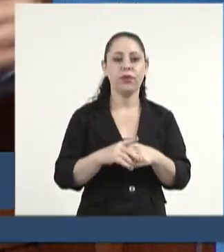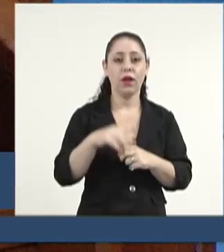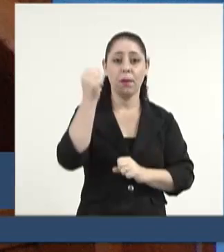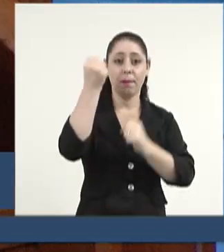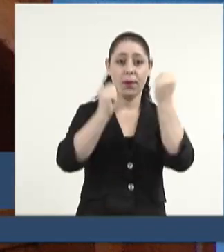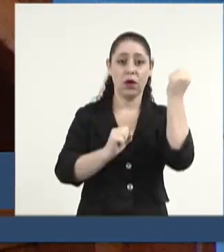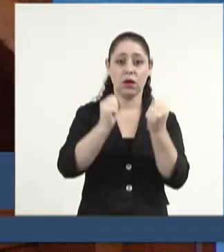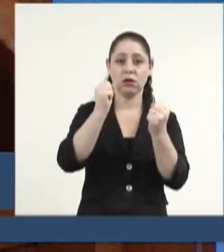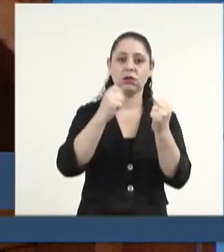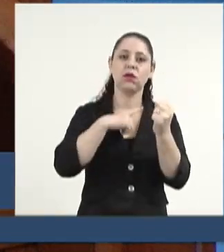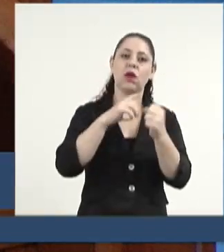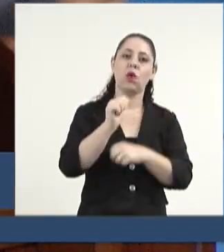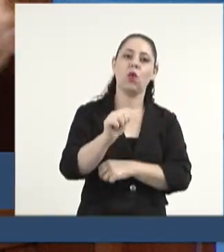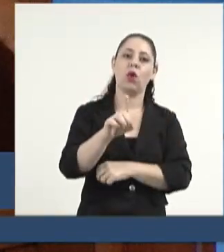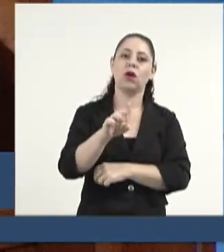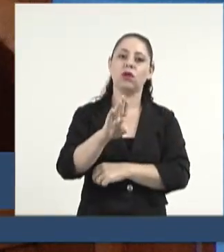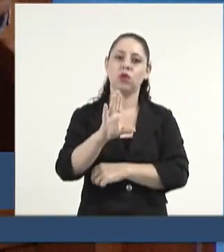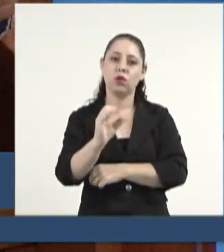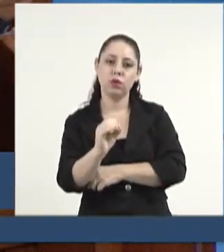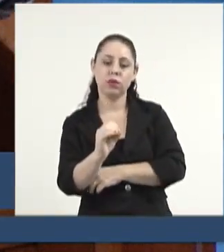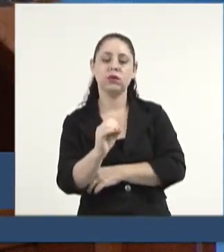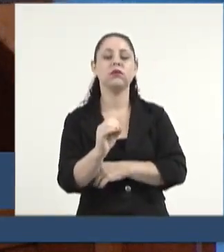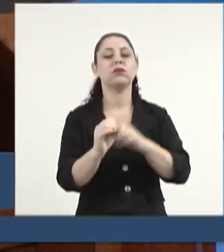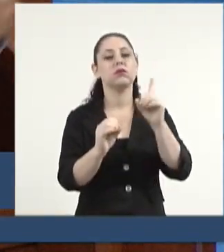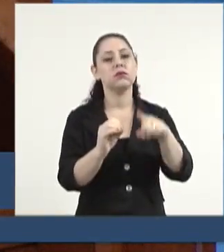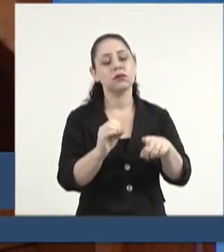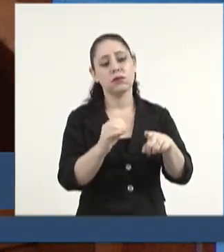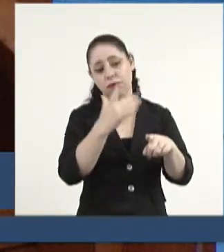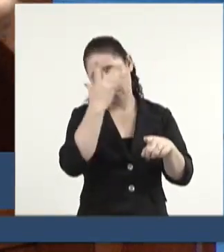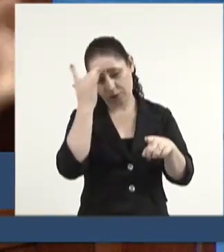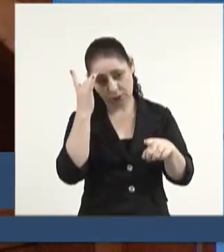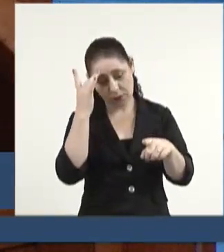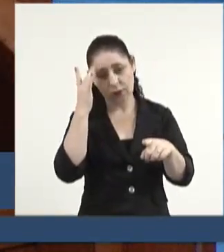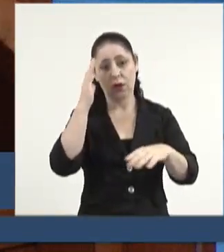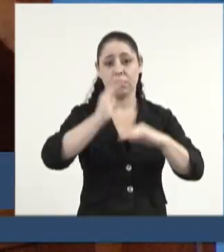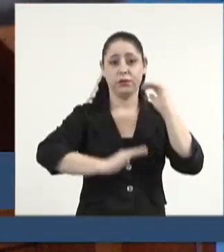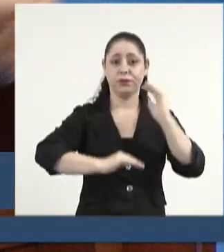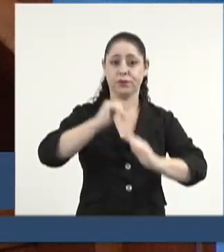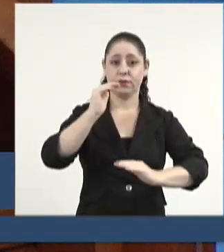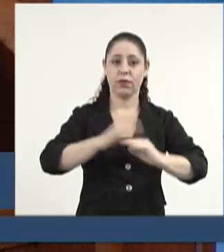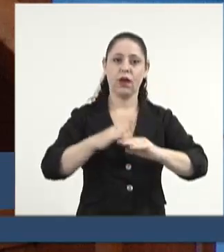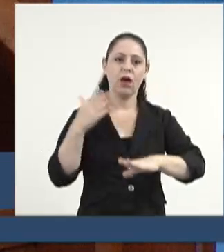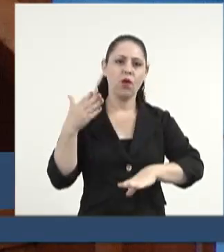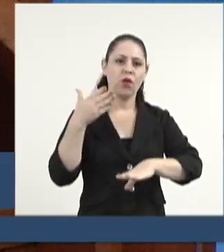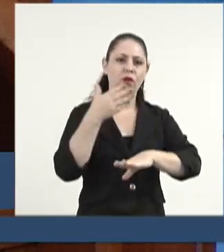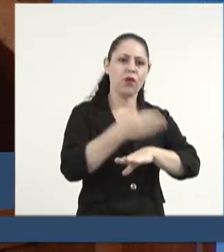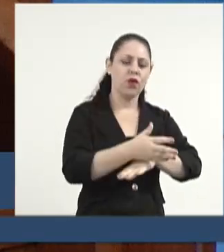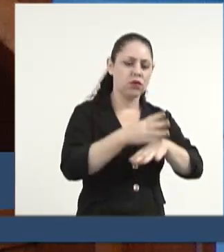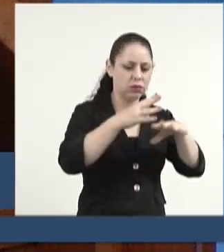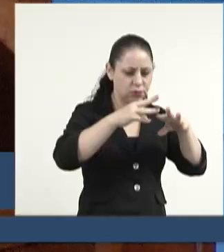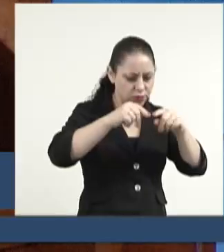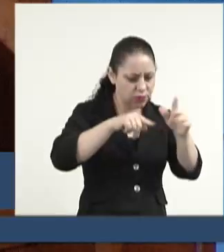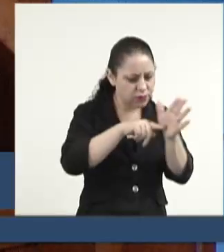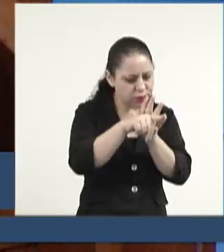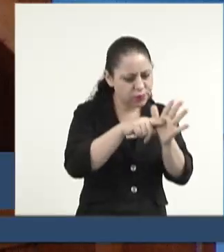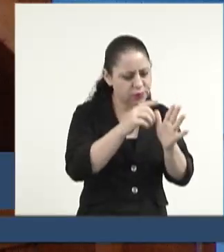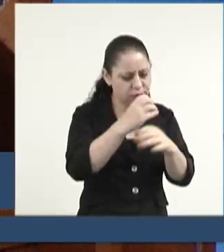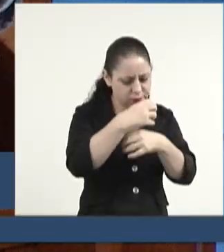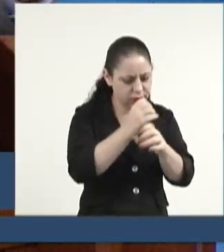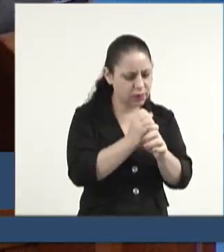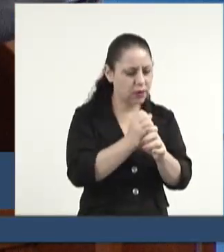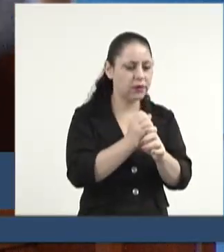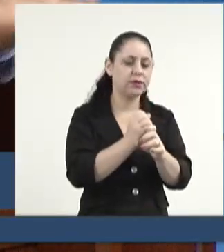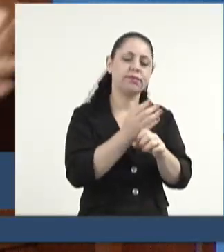maquinário, é o adubo que vende, é o agrônomo, o profissional que vai lá nas lavouras, enfim, é